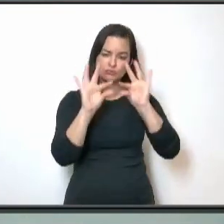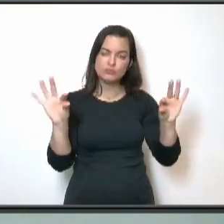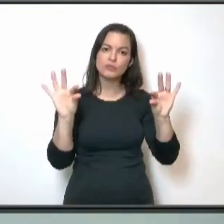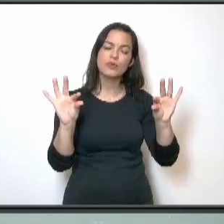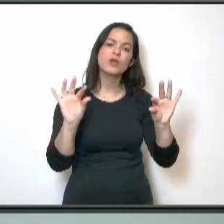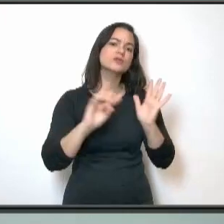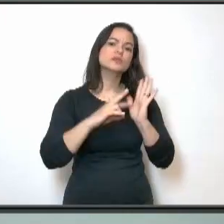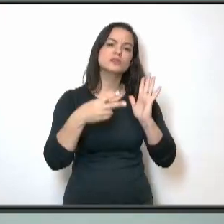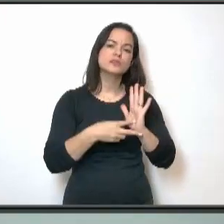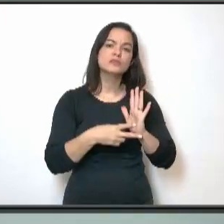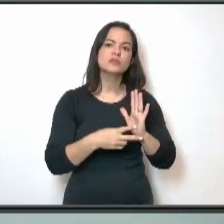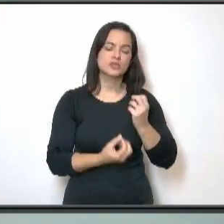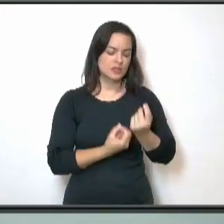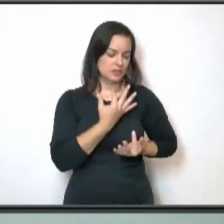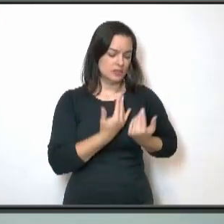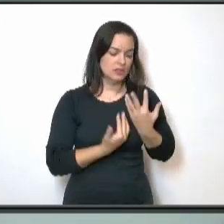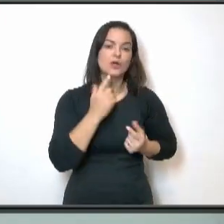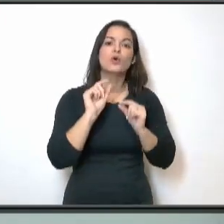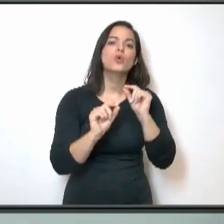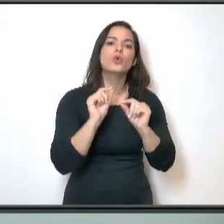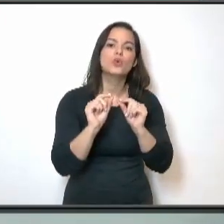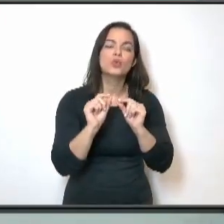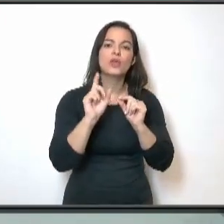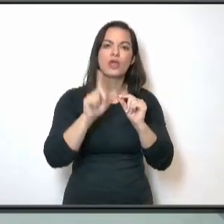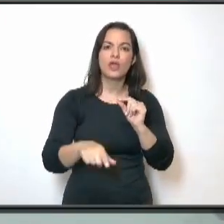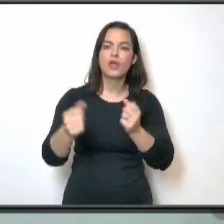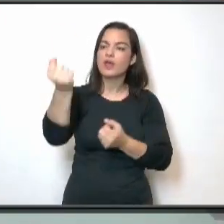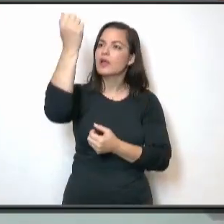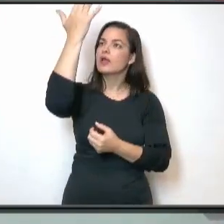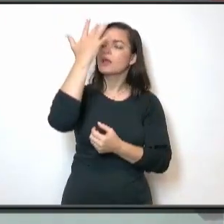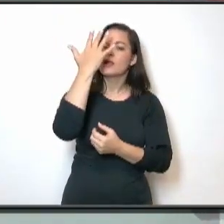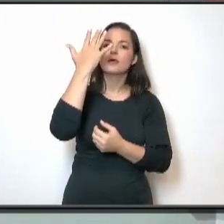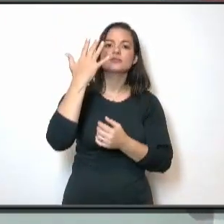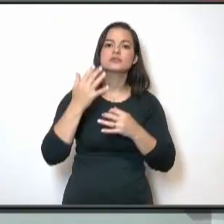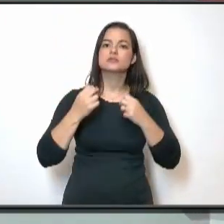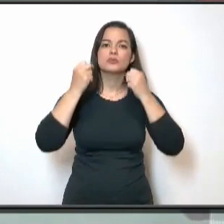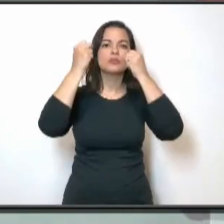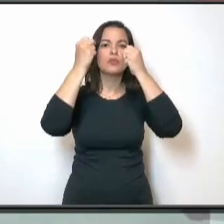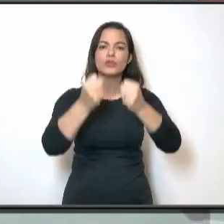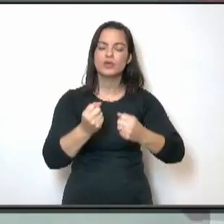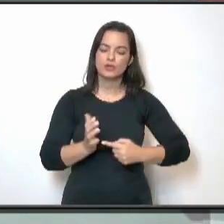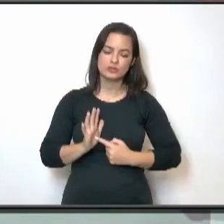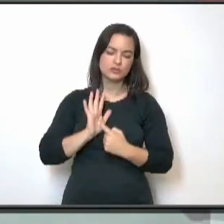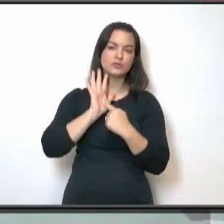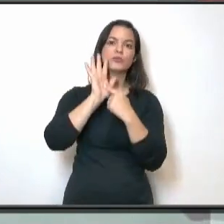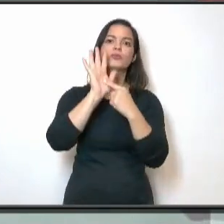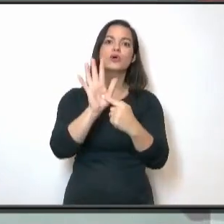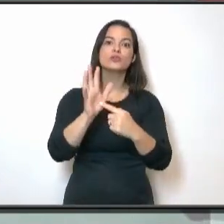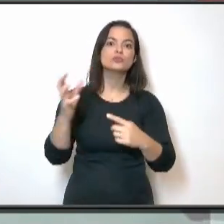derramar extraordinário, poderoso da graça de Deus, de um modo